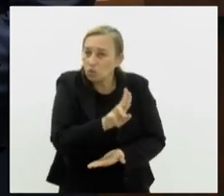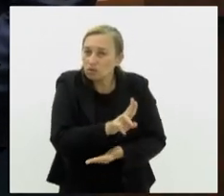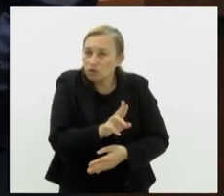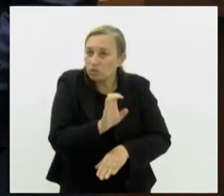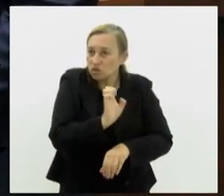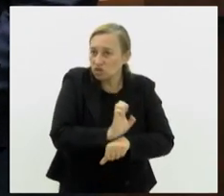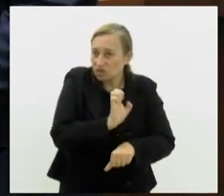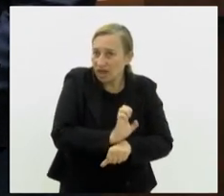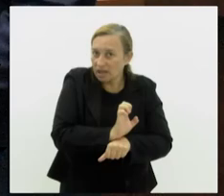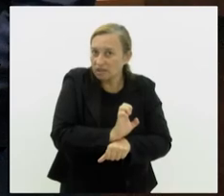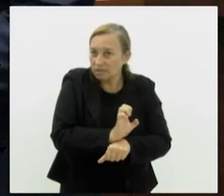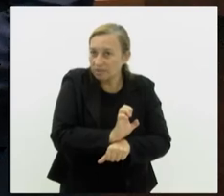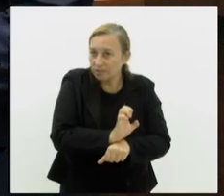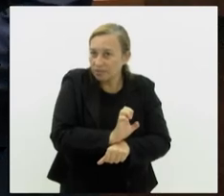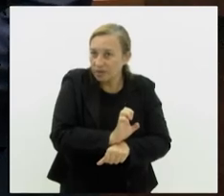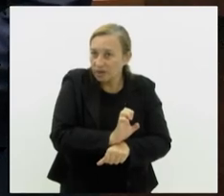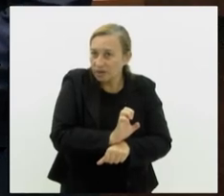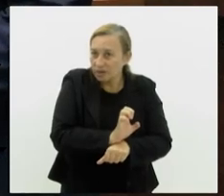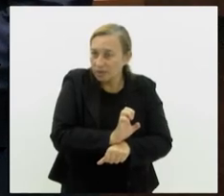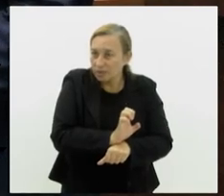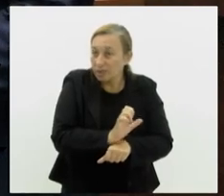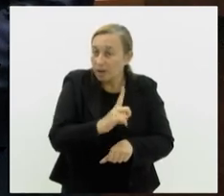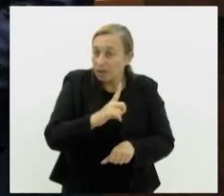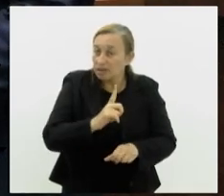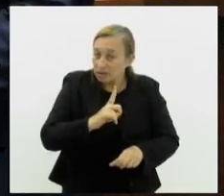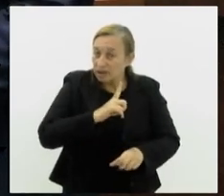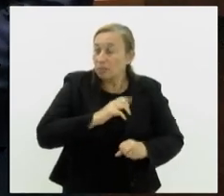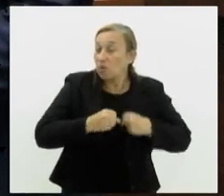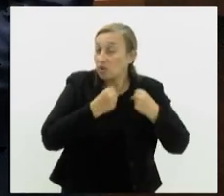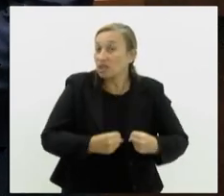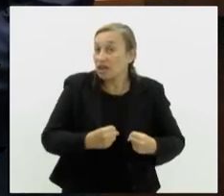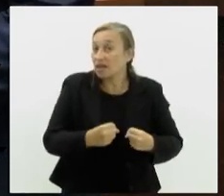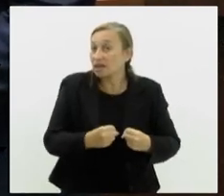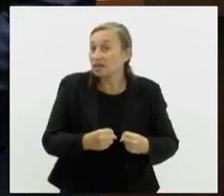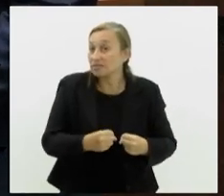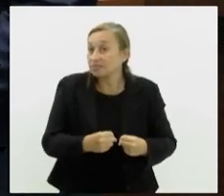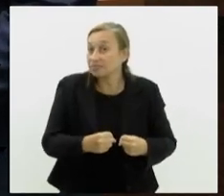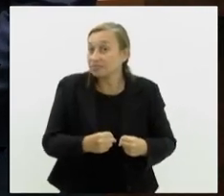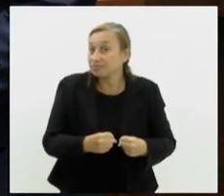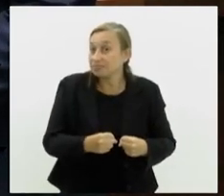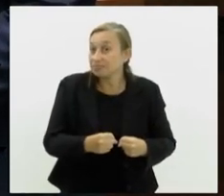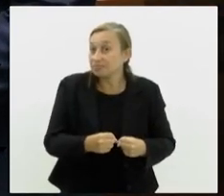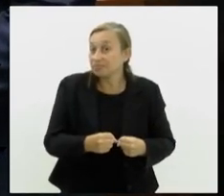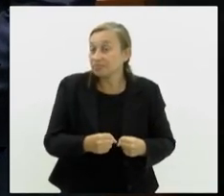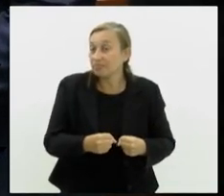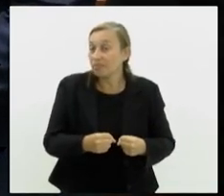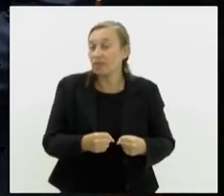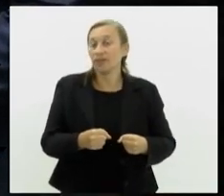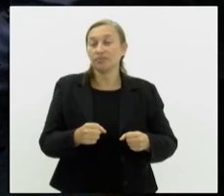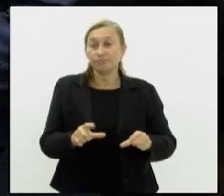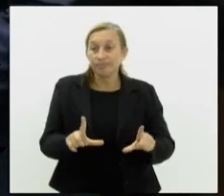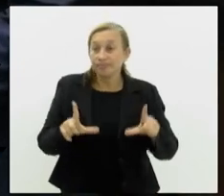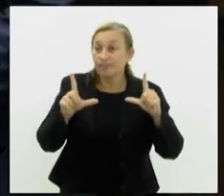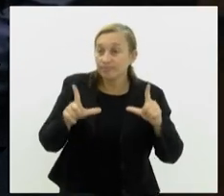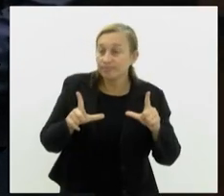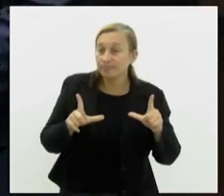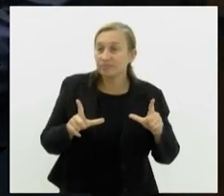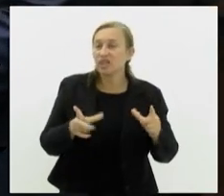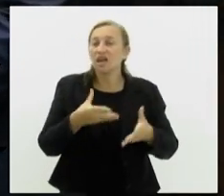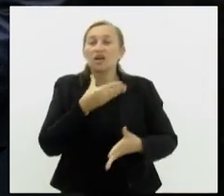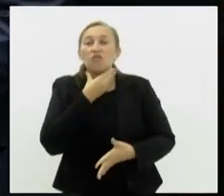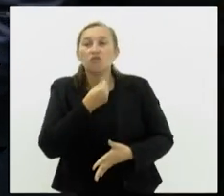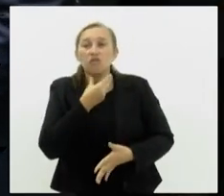para esquentar a operação, ou seja, para dar né, credibilidade àquela